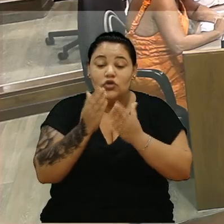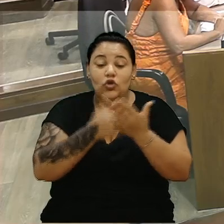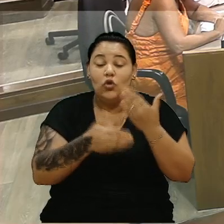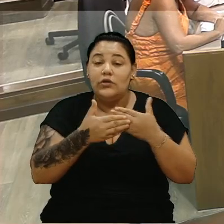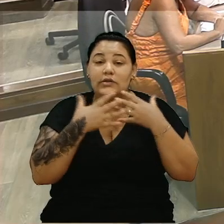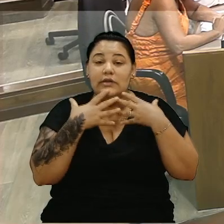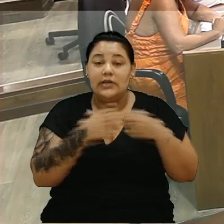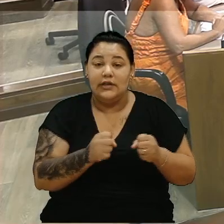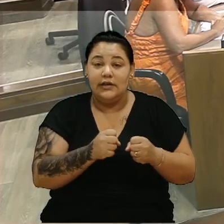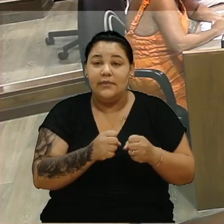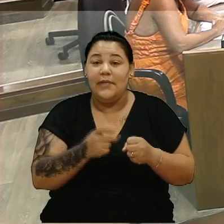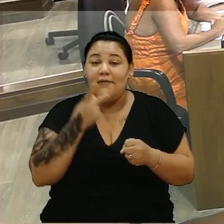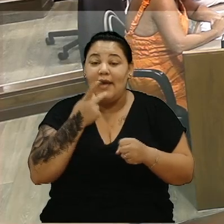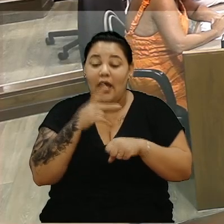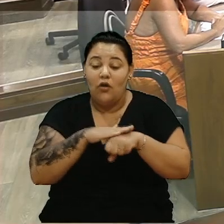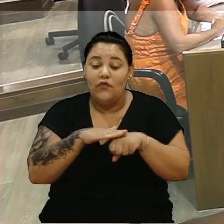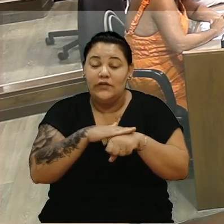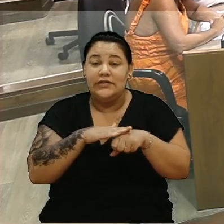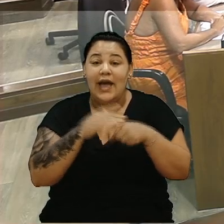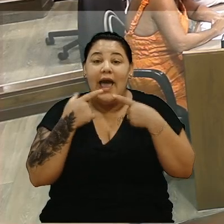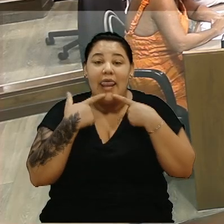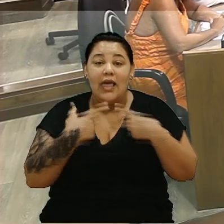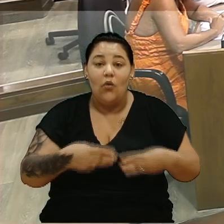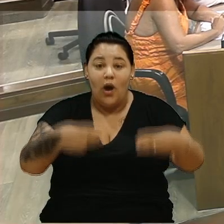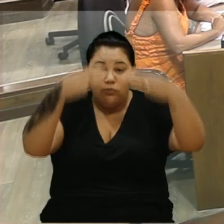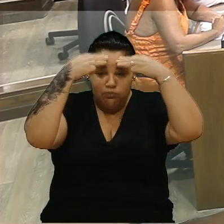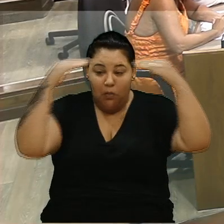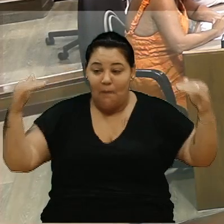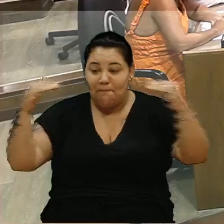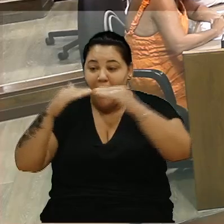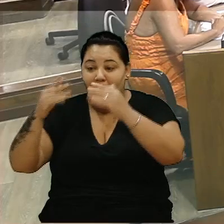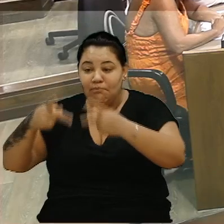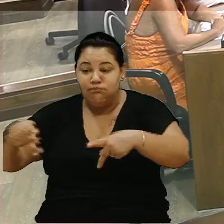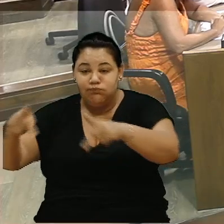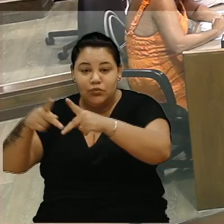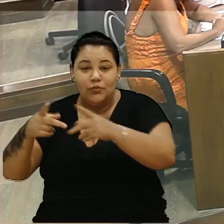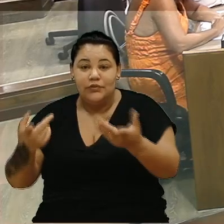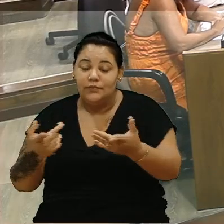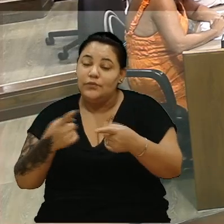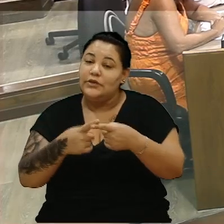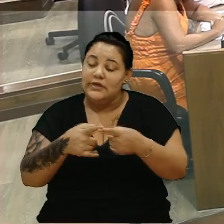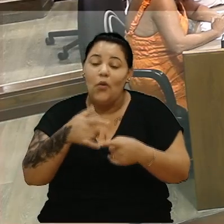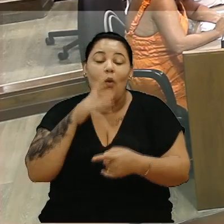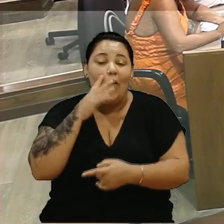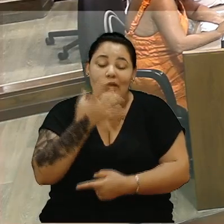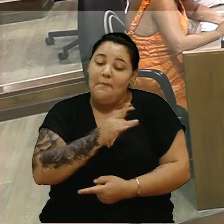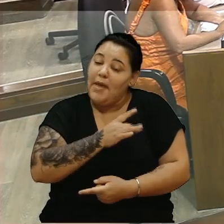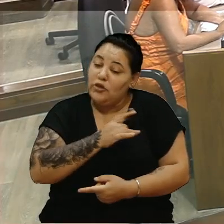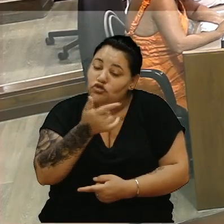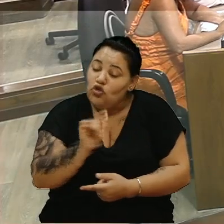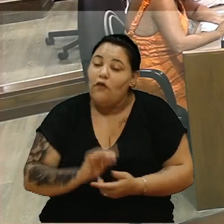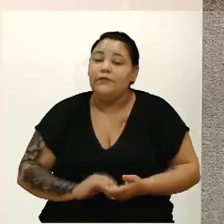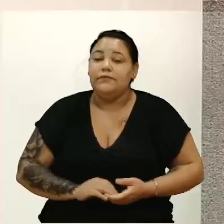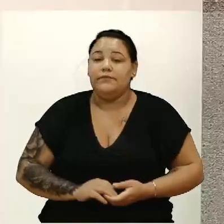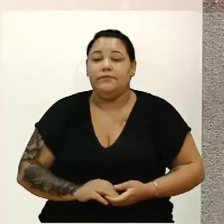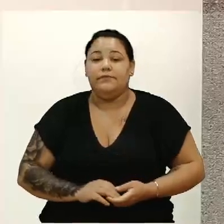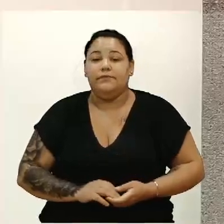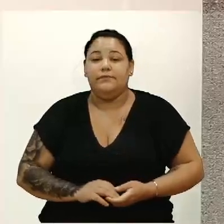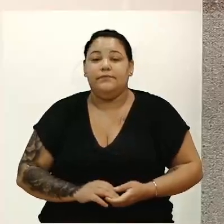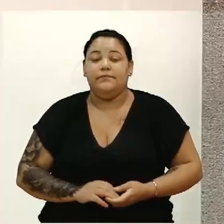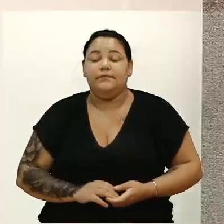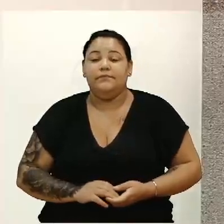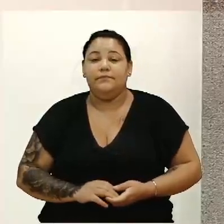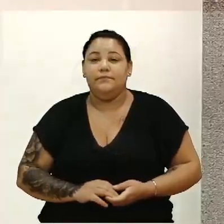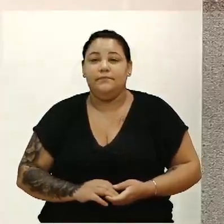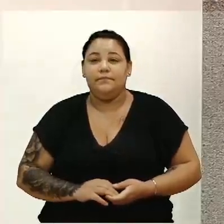a linguagem do povo, porque senão vai dar apavoramento de novo na comunidade. Obrigado, vereador Caleb. Disponha, exatamente. Acho que é importante a